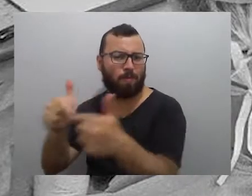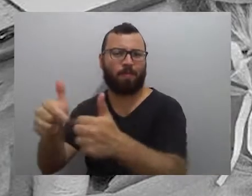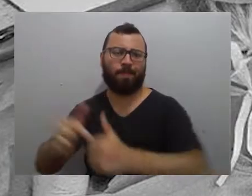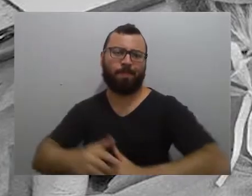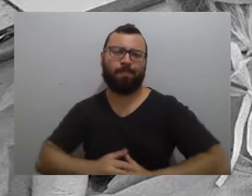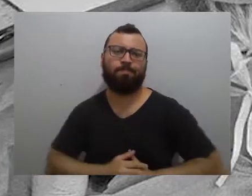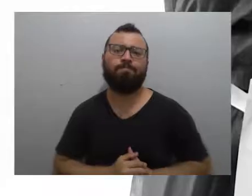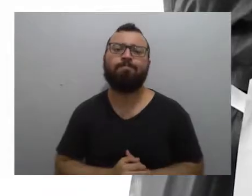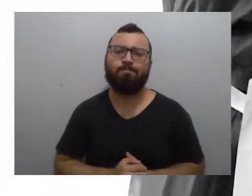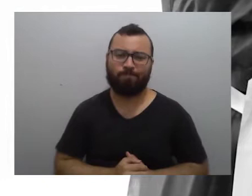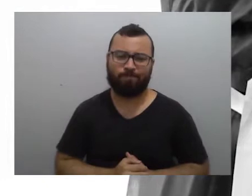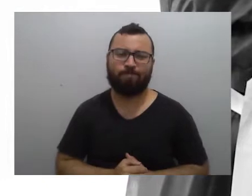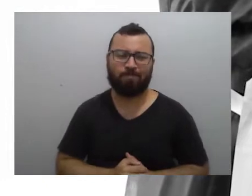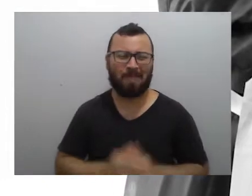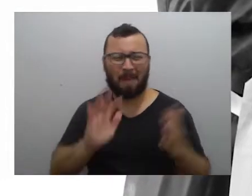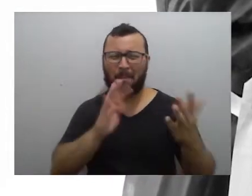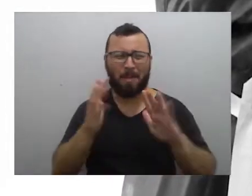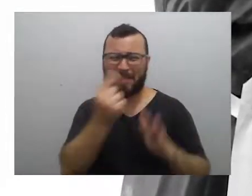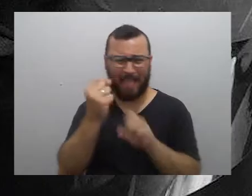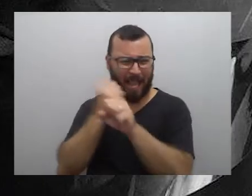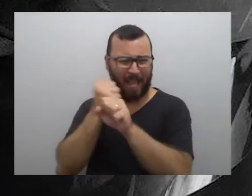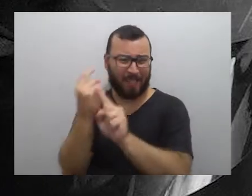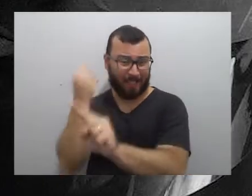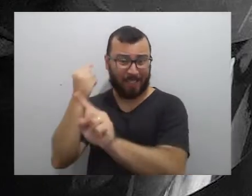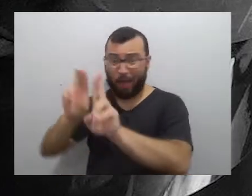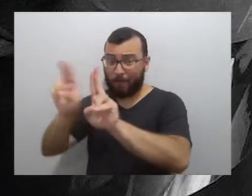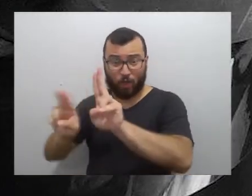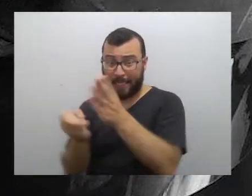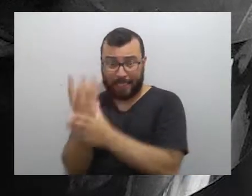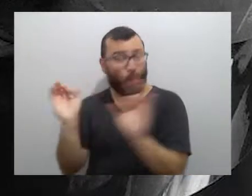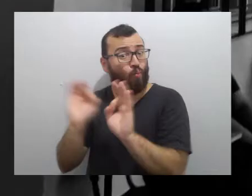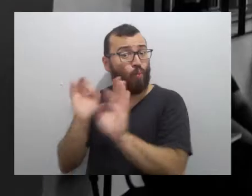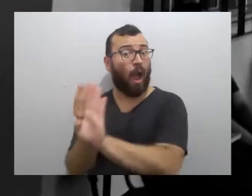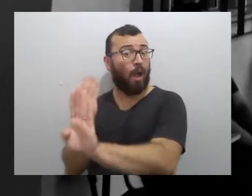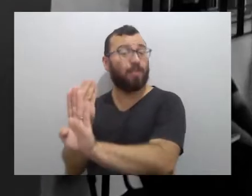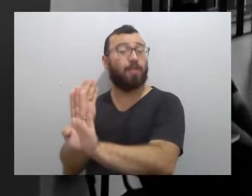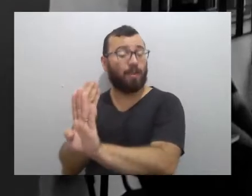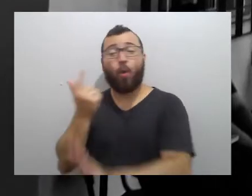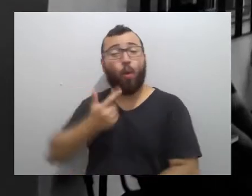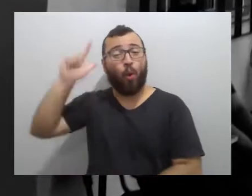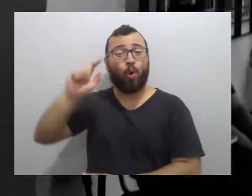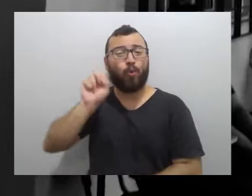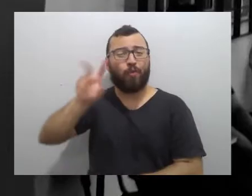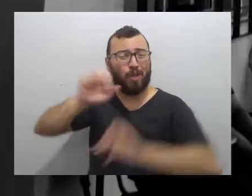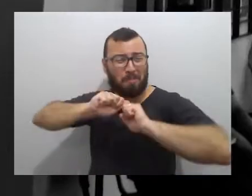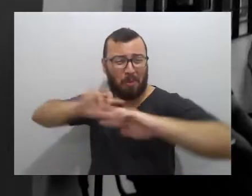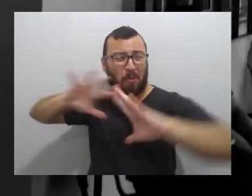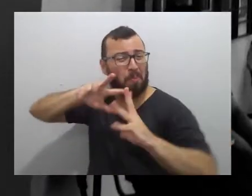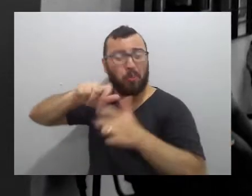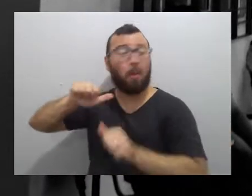imediato, usando todos os meios possíveis. Há pouco mais de 100 anos, antes da criação da